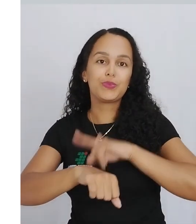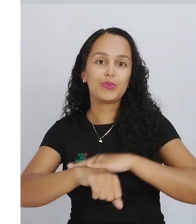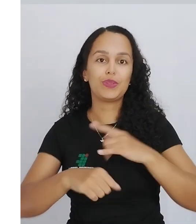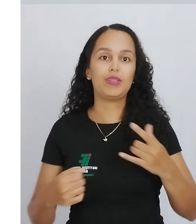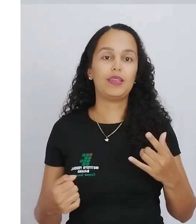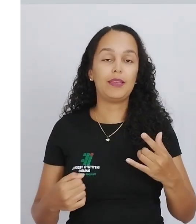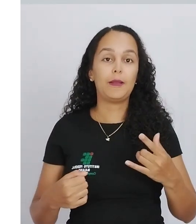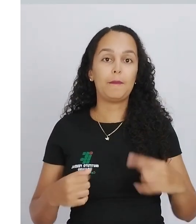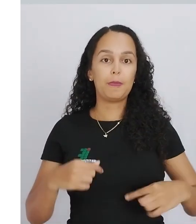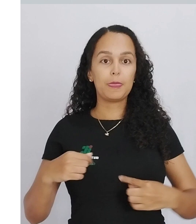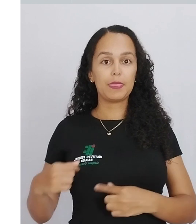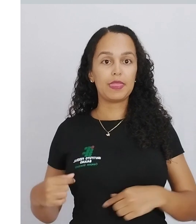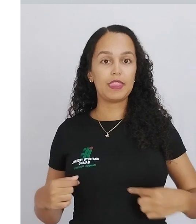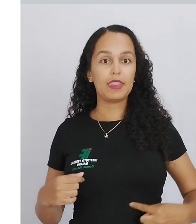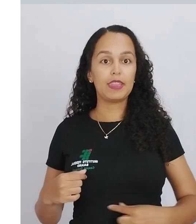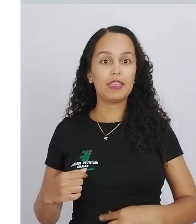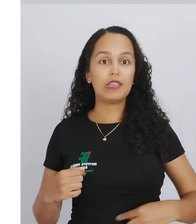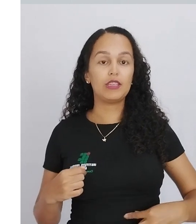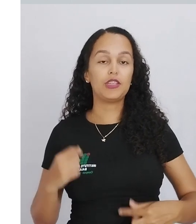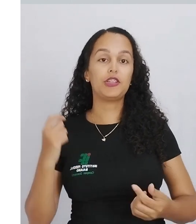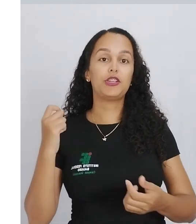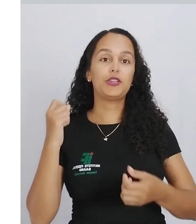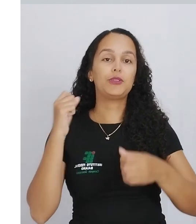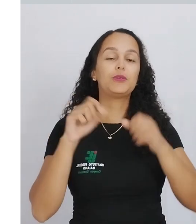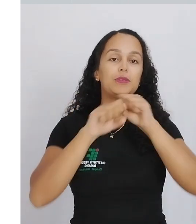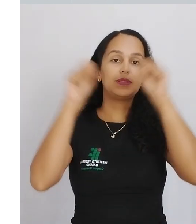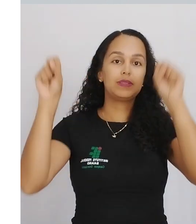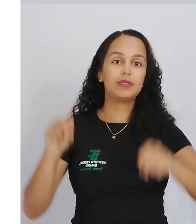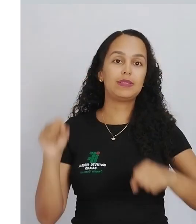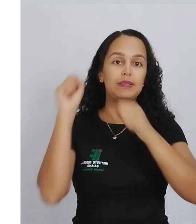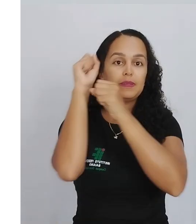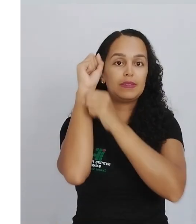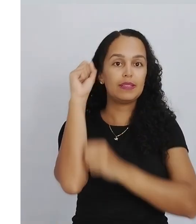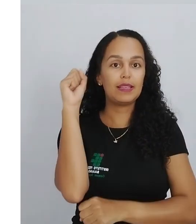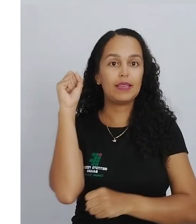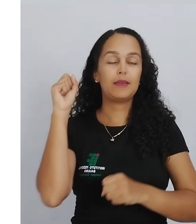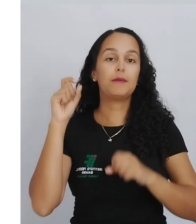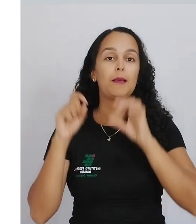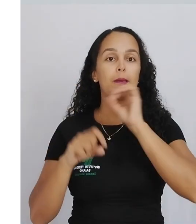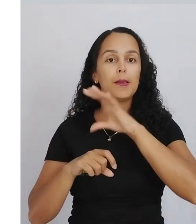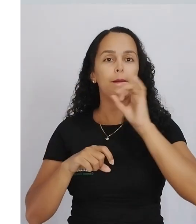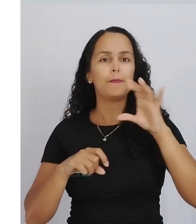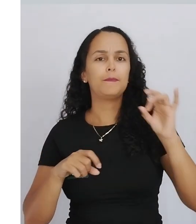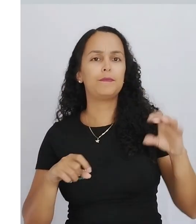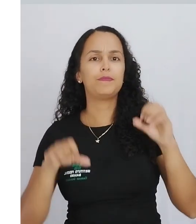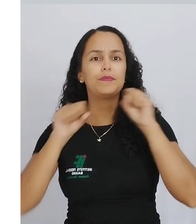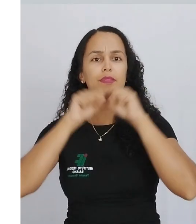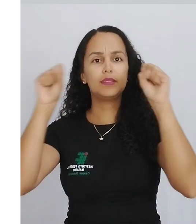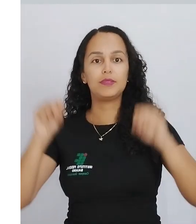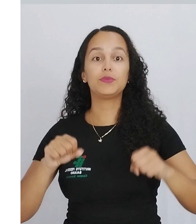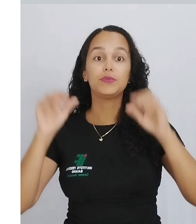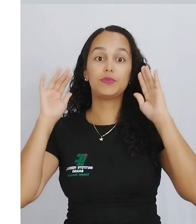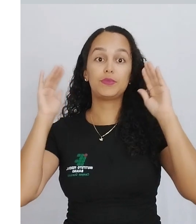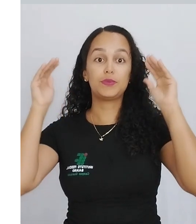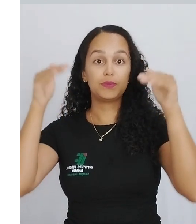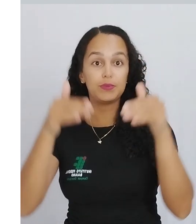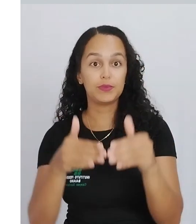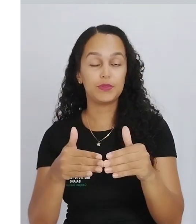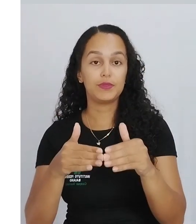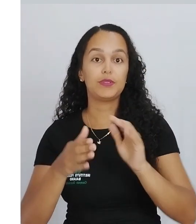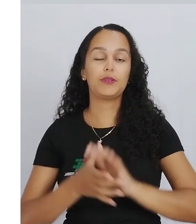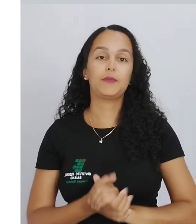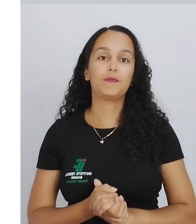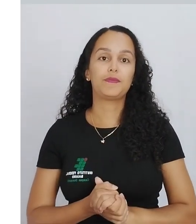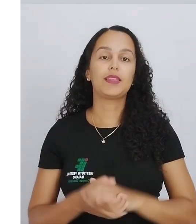trabalha junto com demais órgãos em um sistema específico. E os órgãos, eles são formados por tecidos, né?